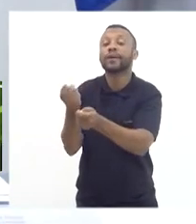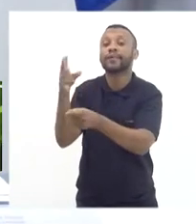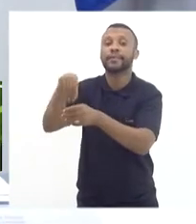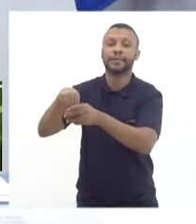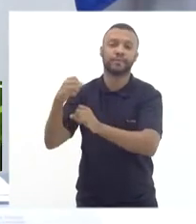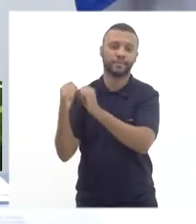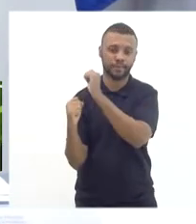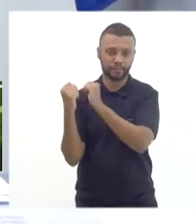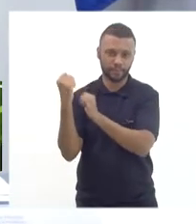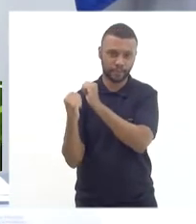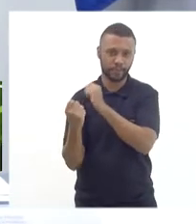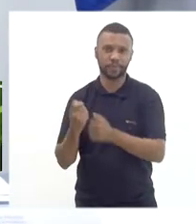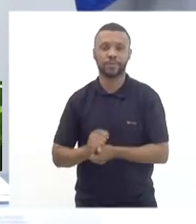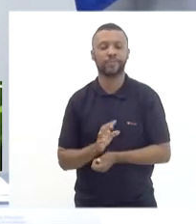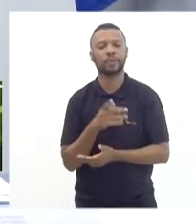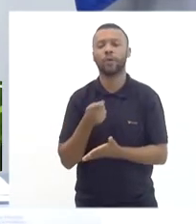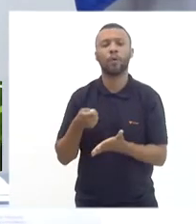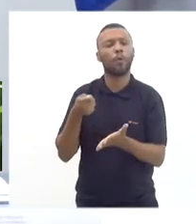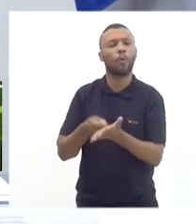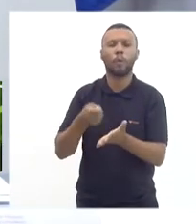Então, por obrigação,